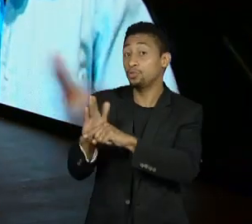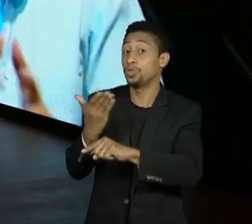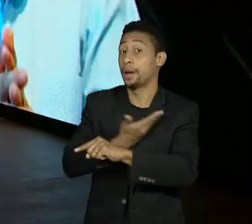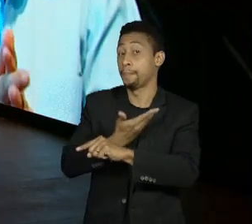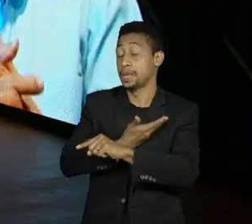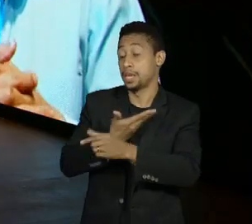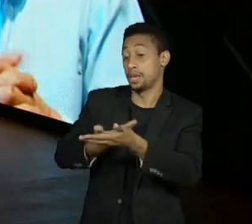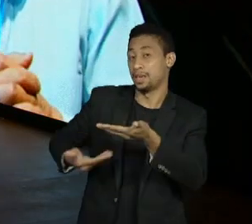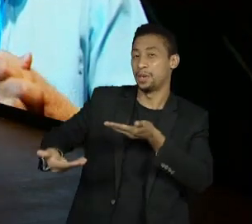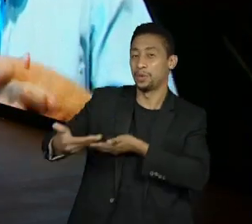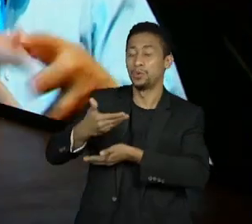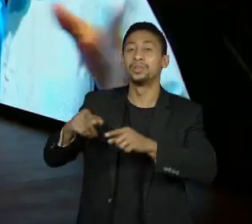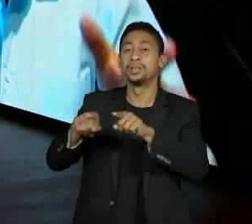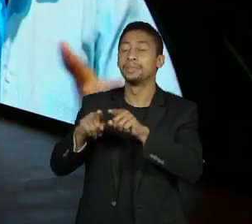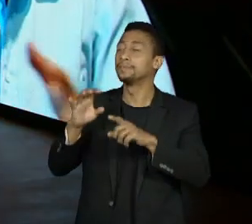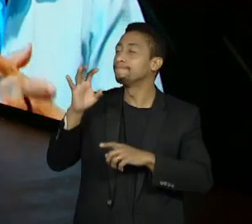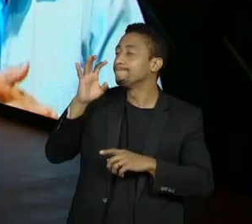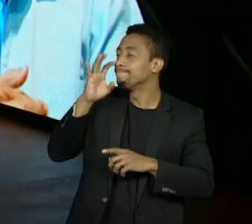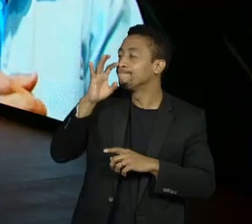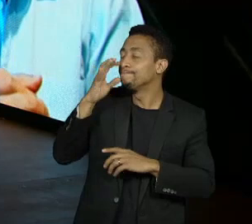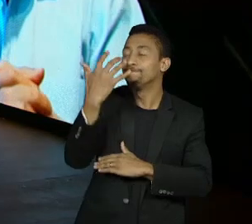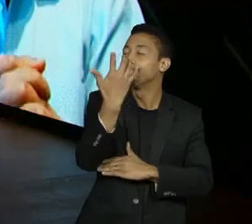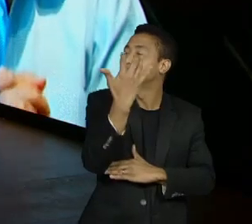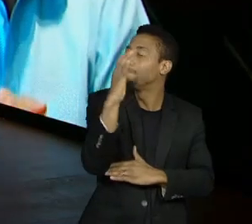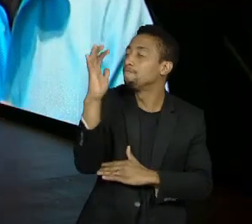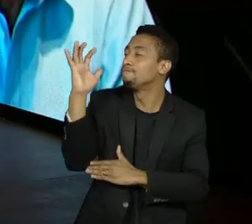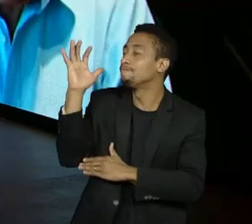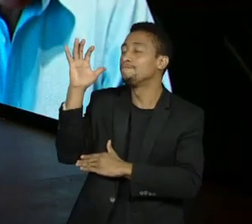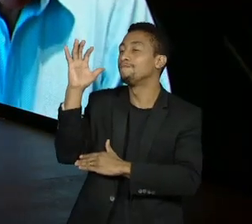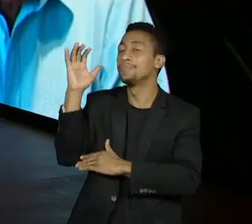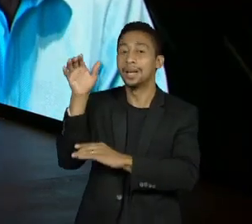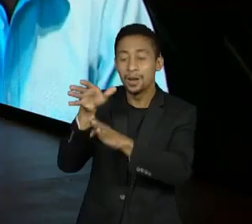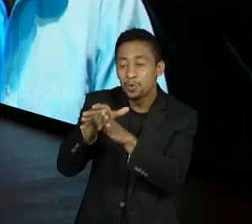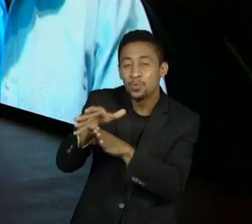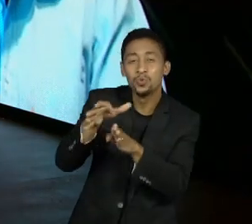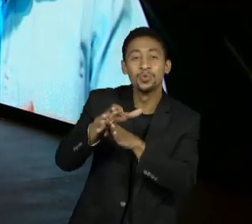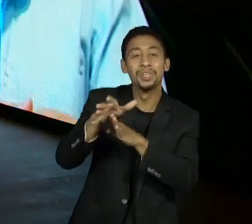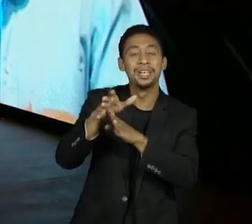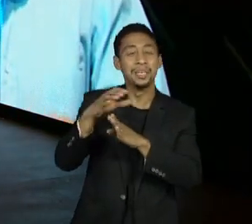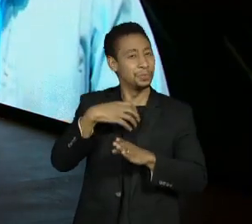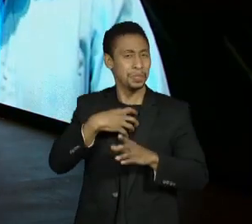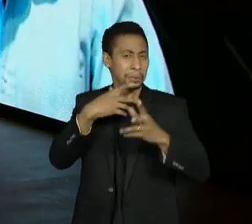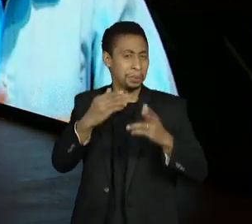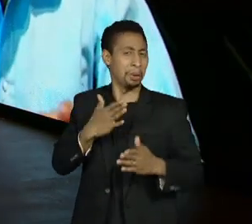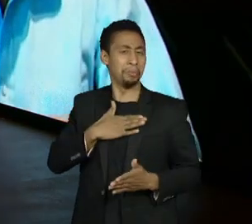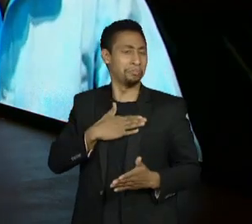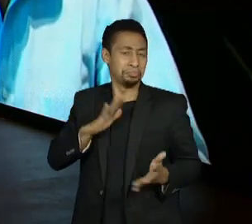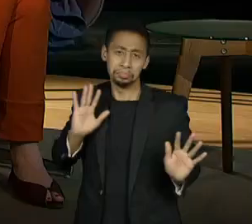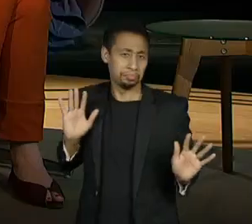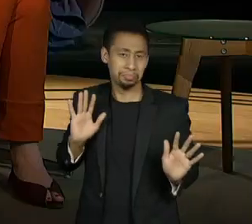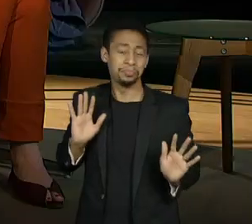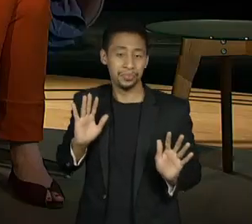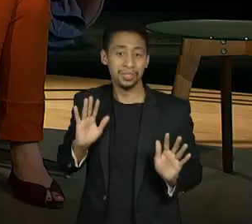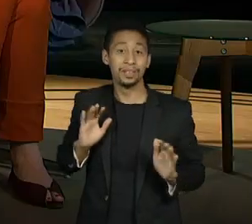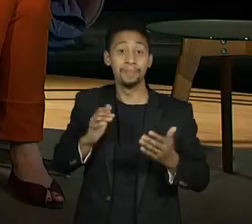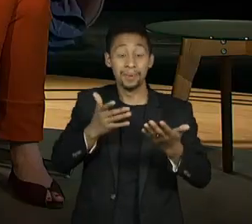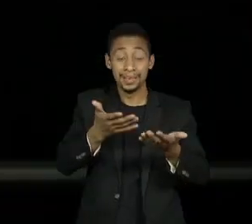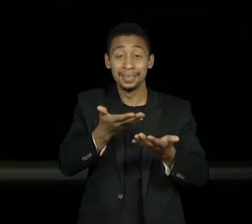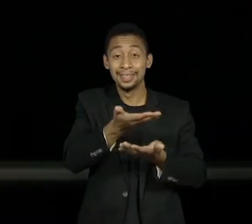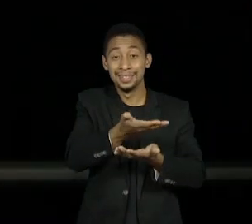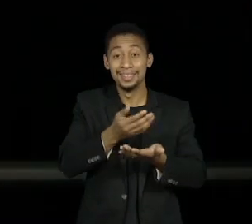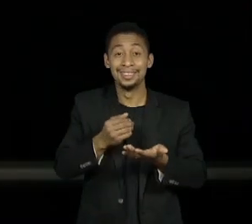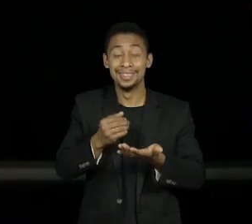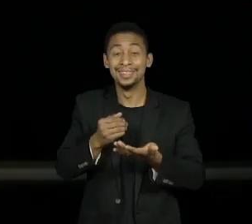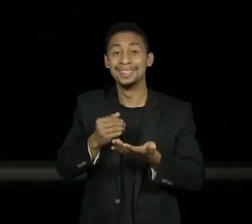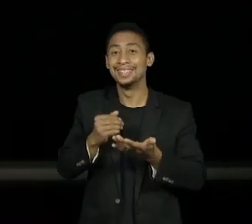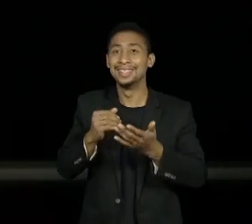admira a natureza, ele é conselheiro. De vez em quando eu levo a breca por causa disso também. Mas todo mundo que tenta fazer